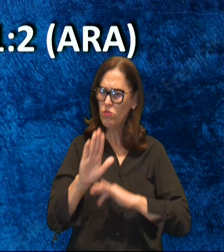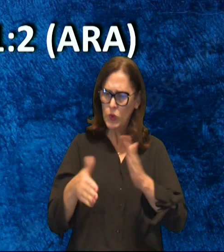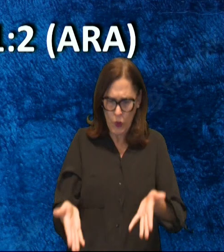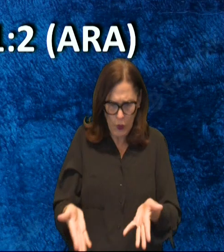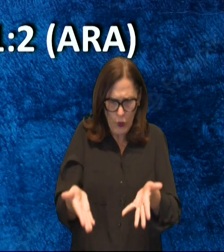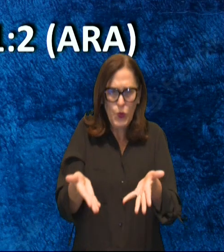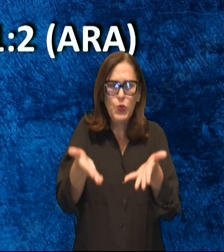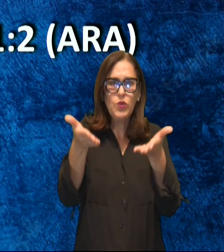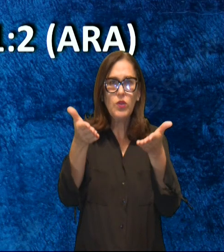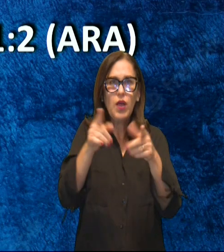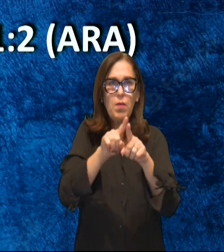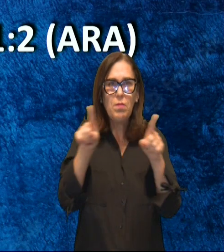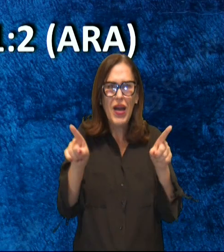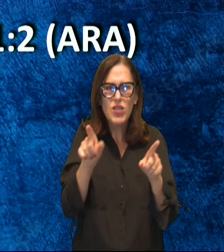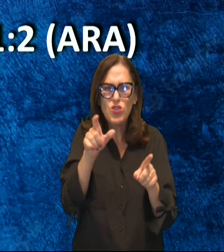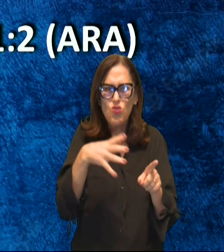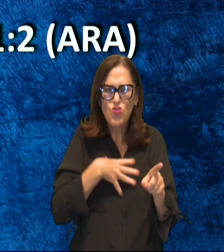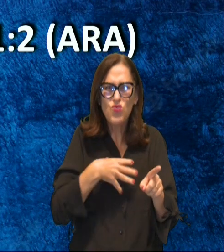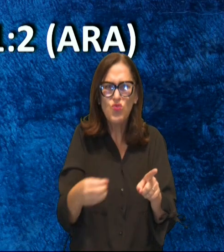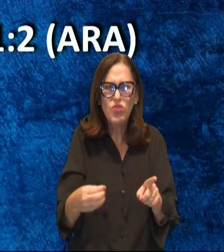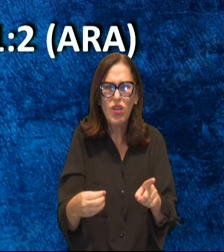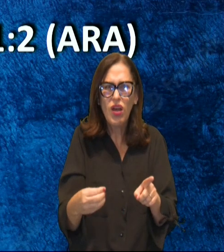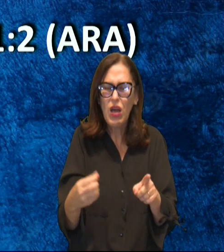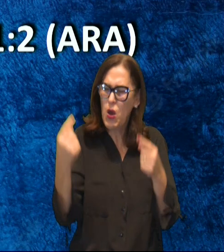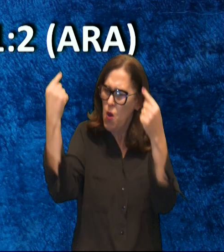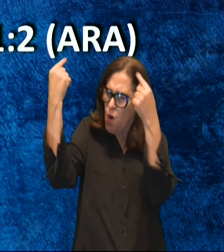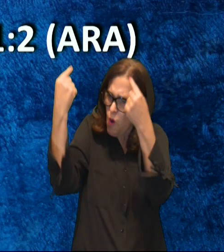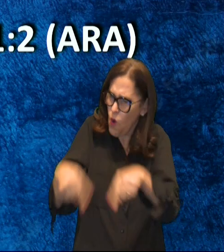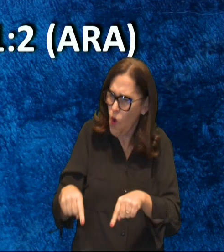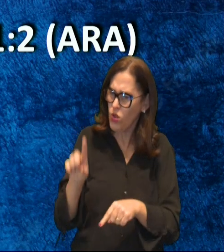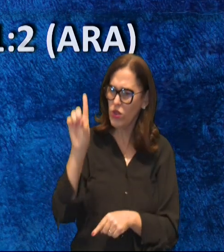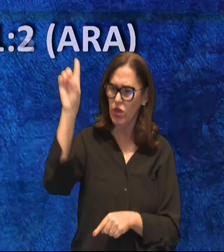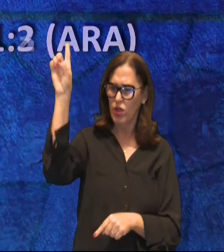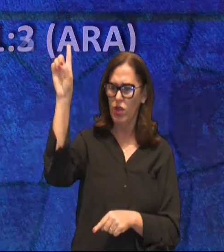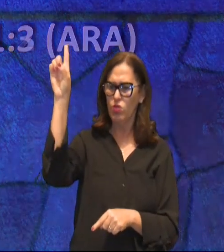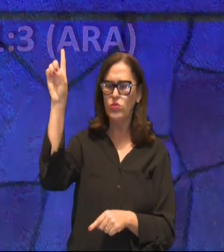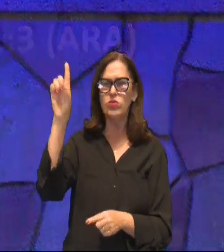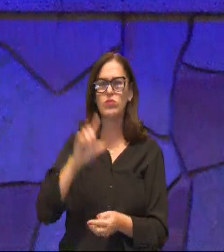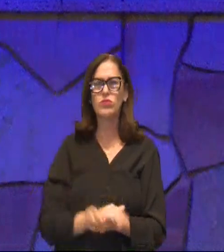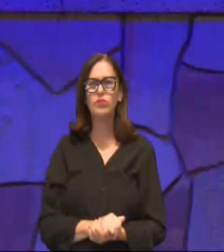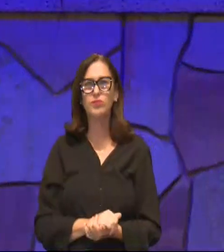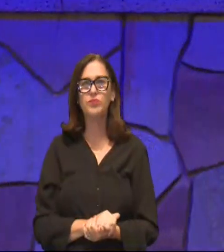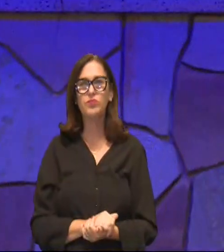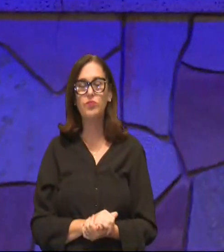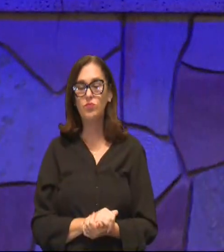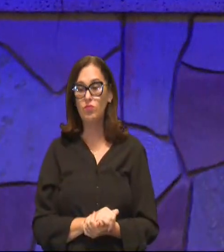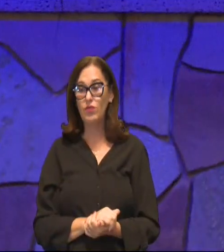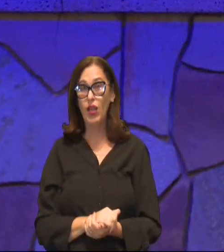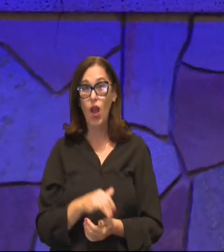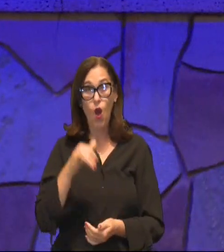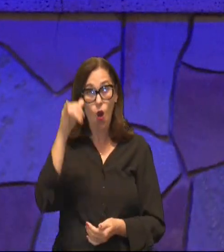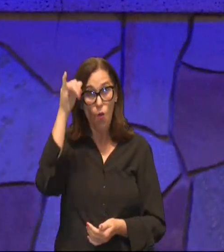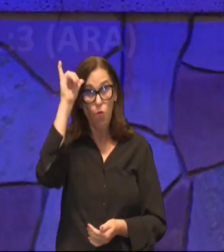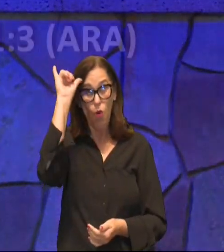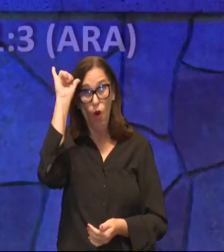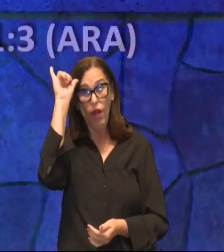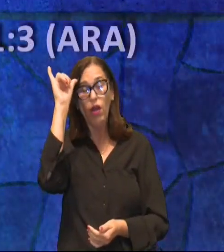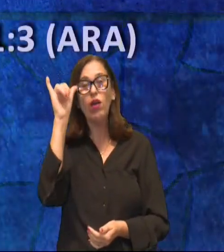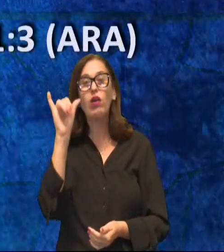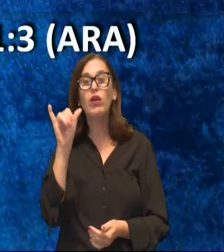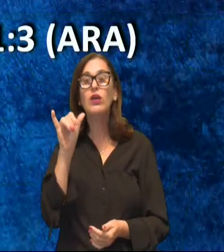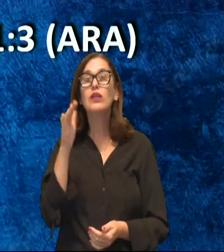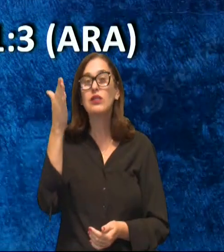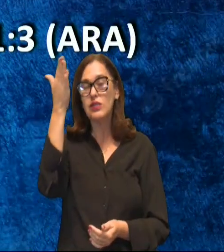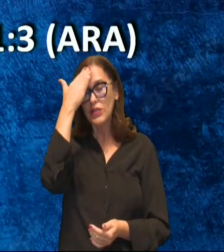engrandeci, mas eles estão revoltados contra mim. O boi conhece o seu possuidor, e